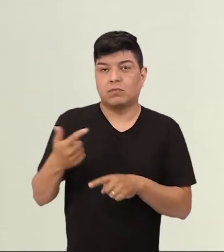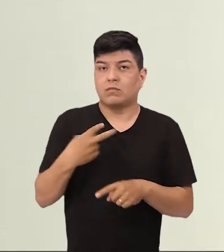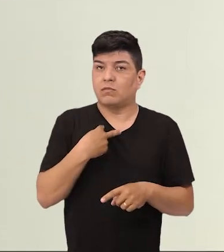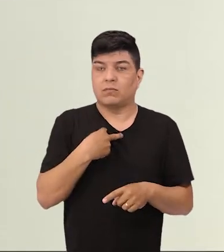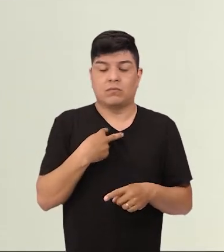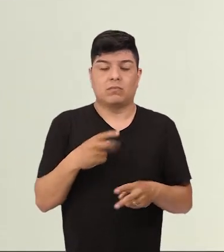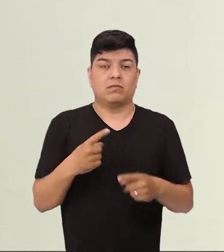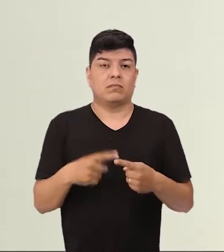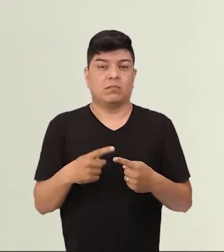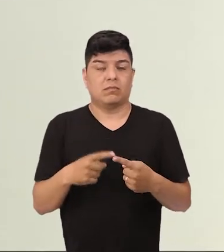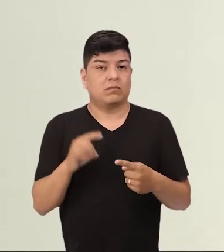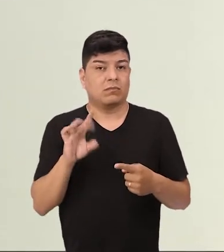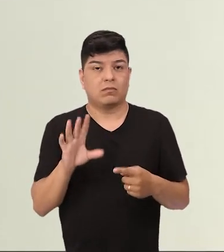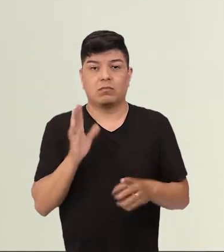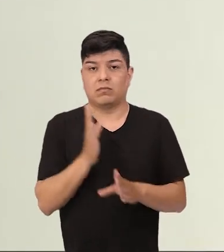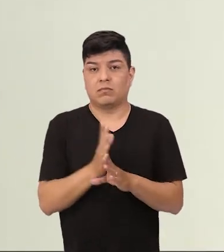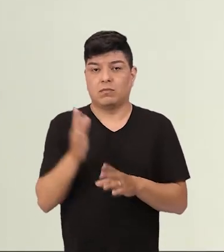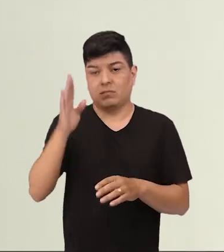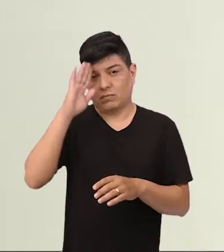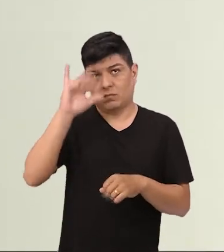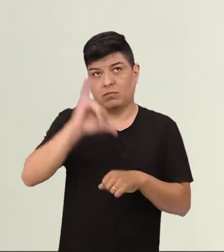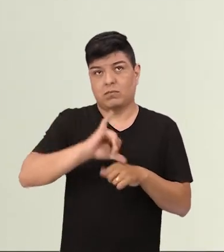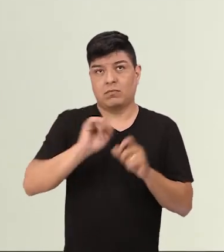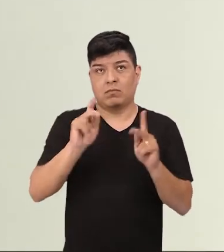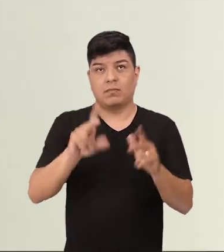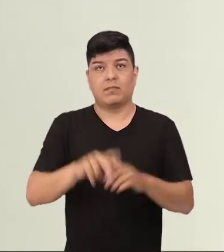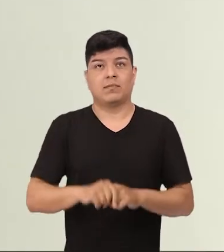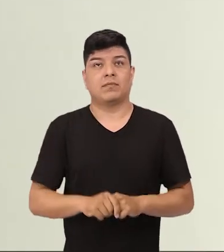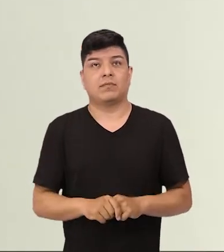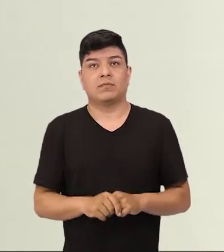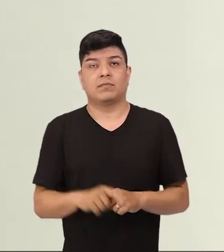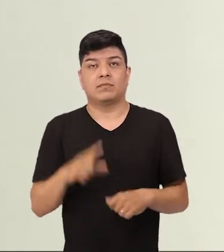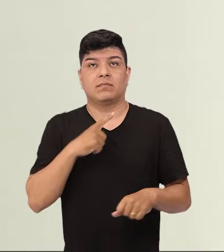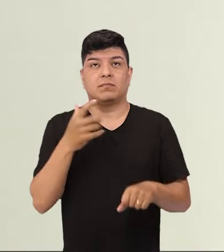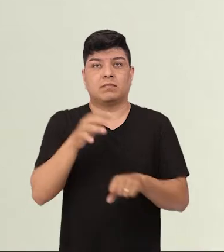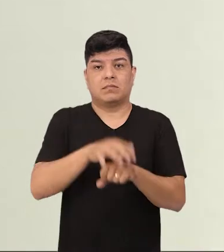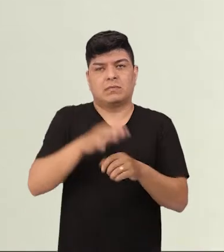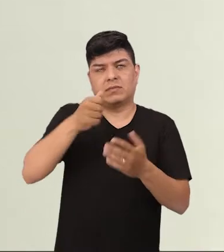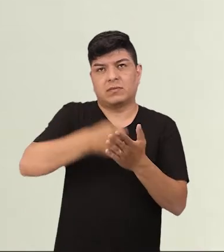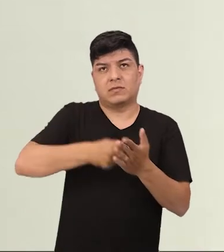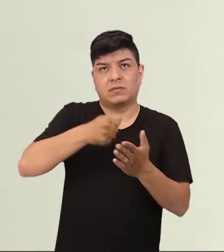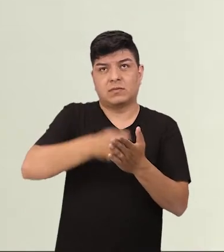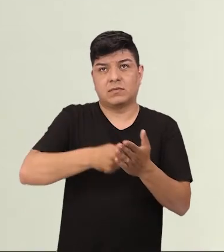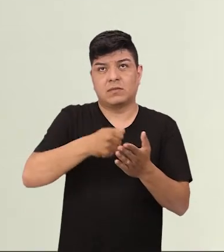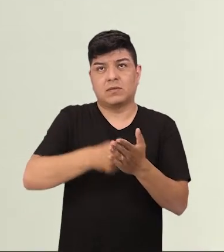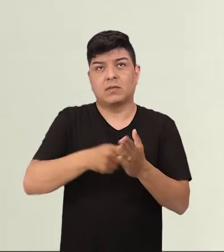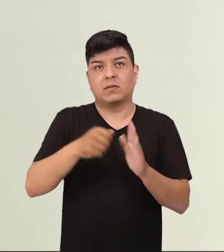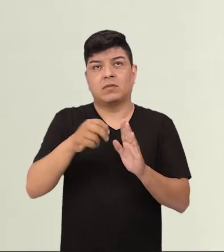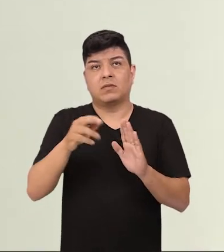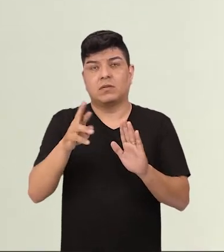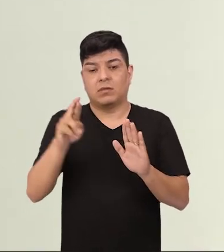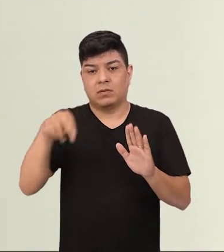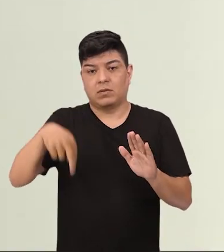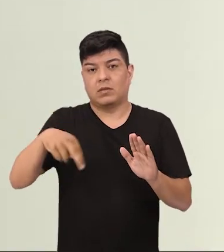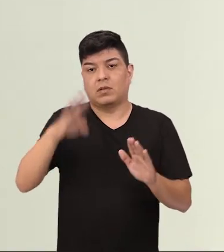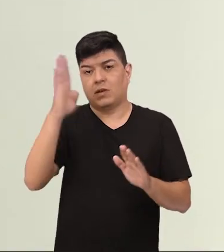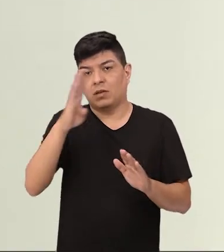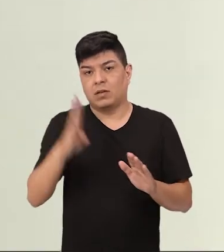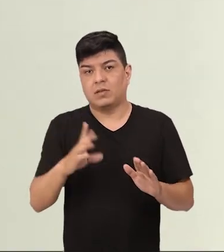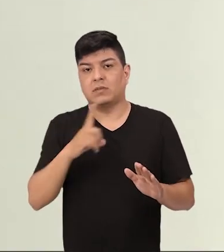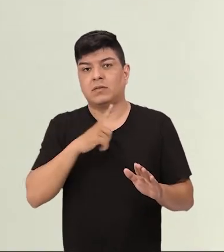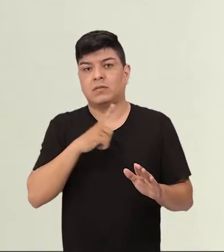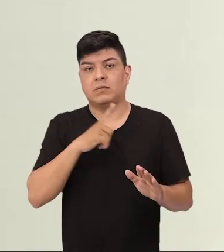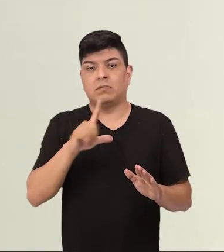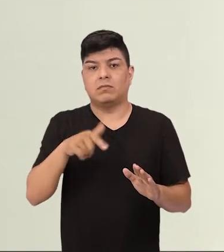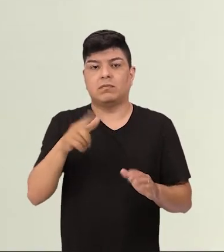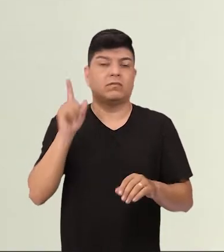não podiam, né? Só aí para a metrópole, ok? Pessoal, aí a gente tem as colônias de exploração, que é o que acontece aqui no Brasil, né? Aconteceu em